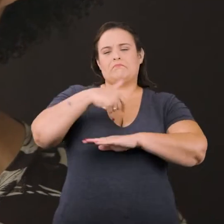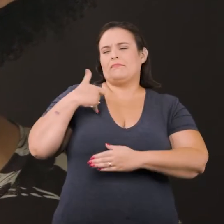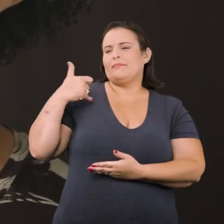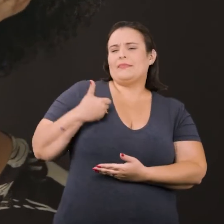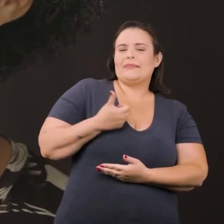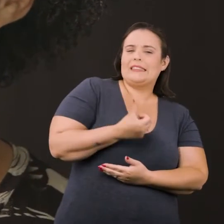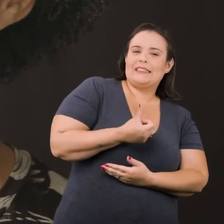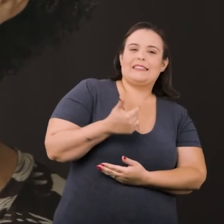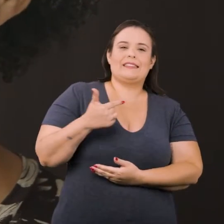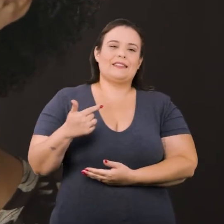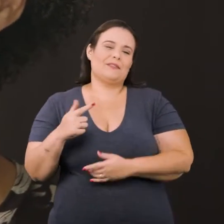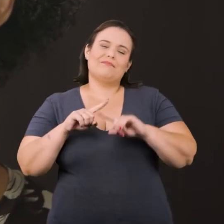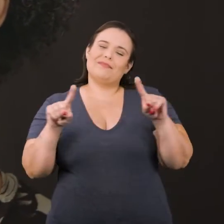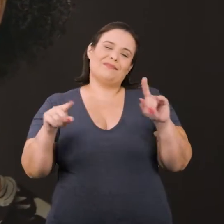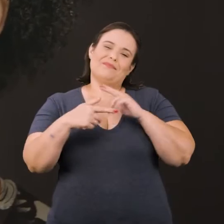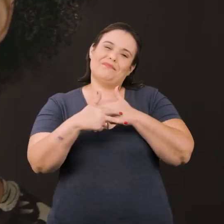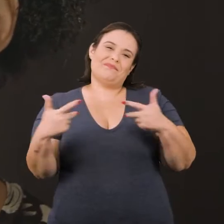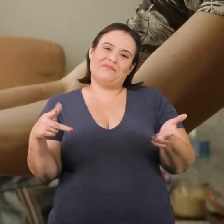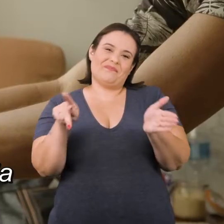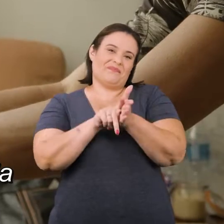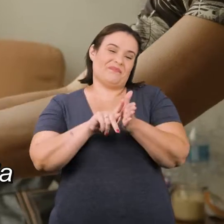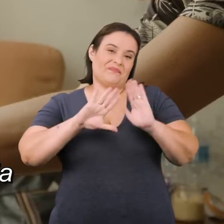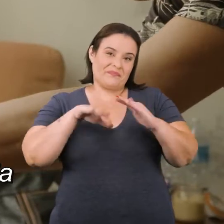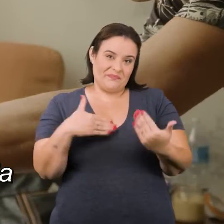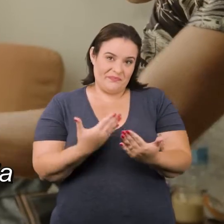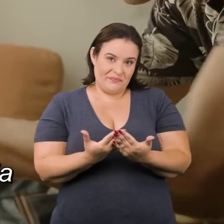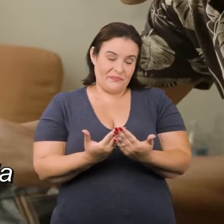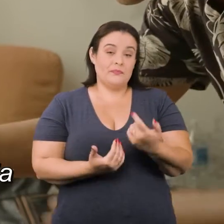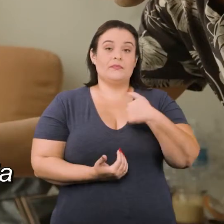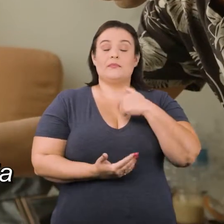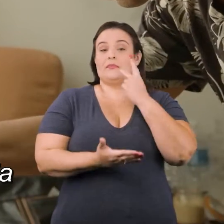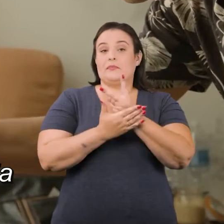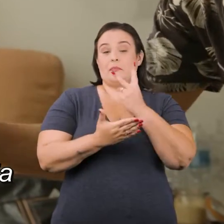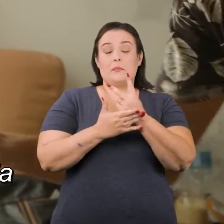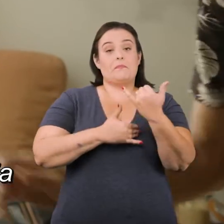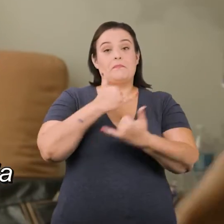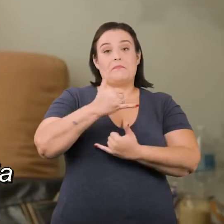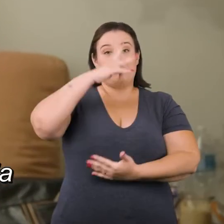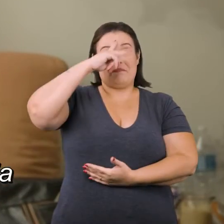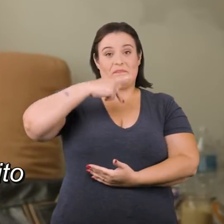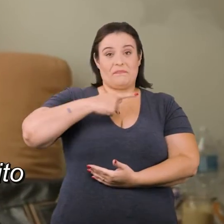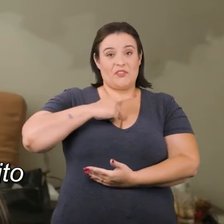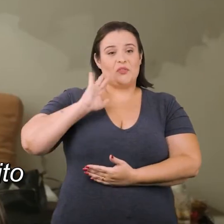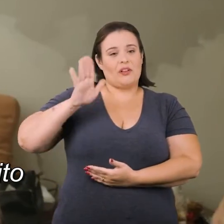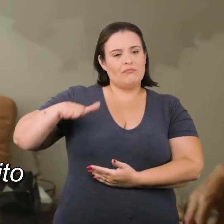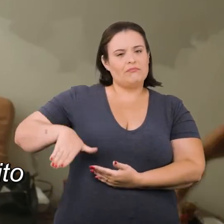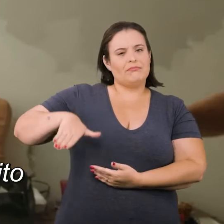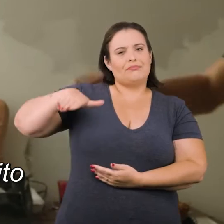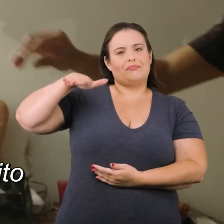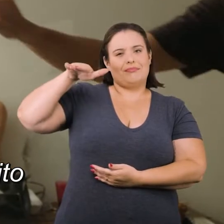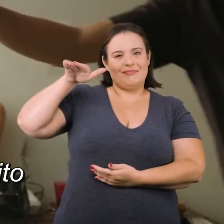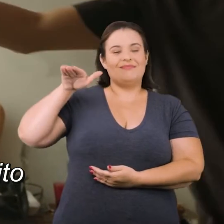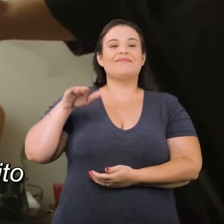seis, sete anos, mas coisinhas de escolinha. Eu sempre tive uma tendência de brincar comigo mesmo. Desde muito cedo,